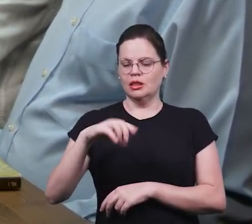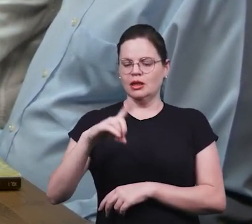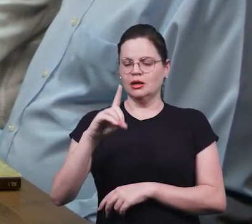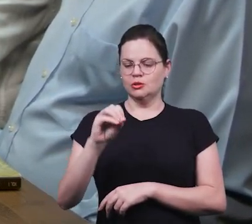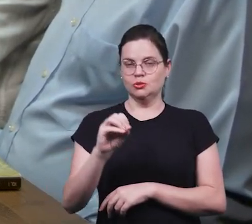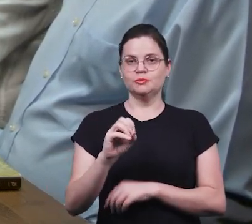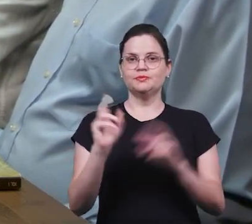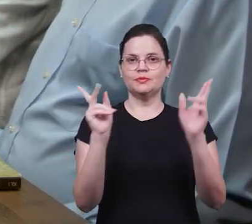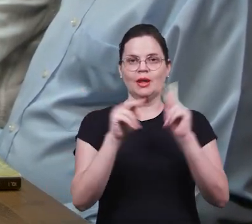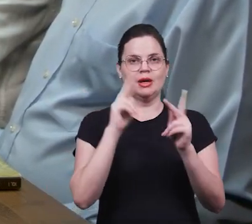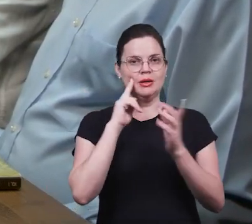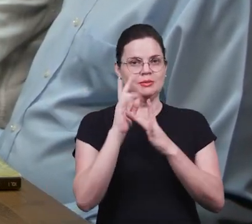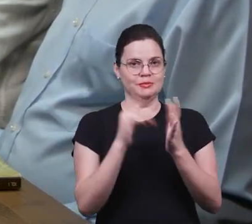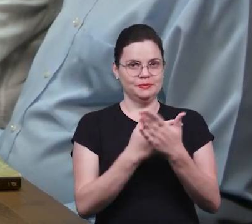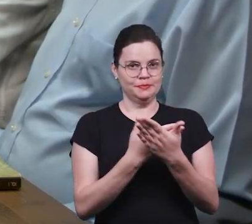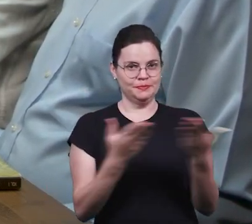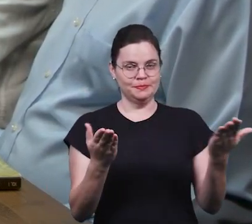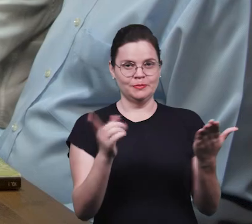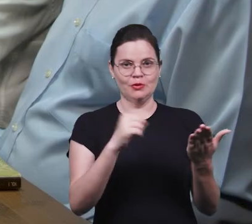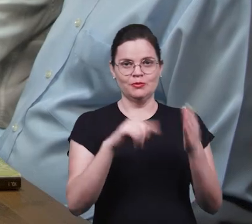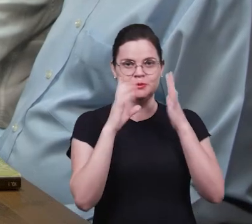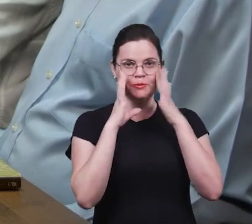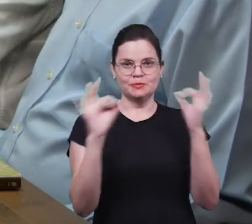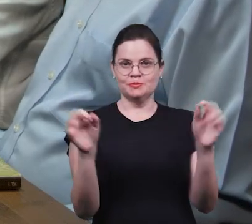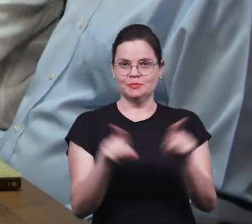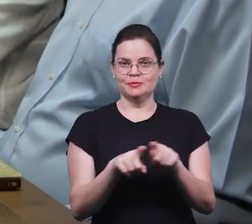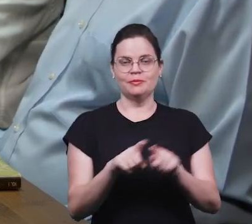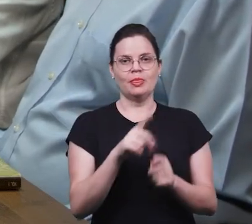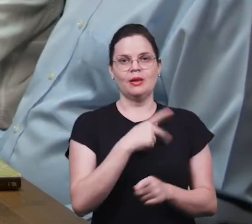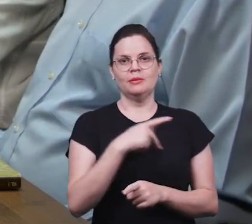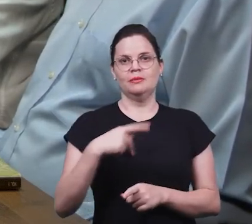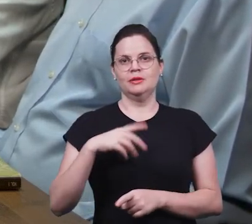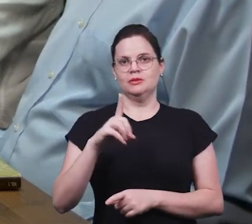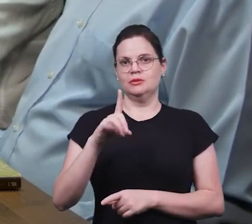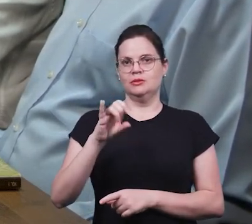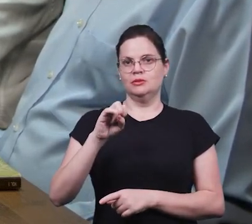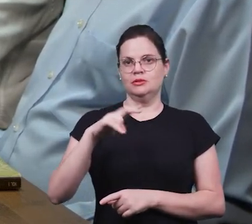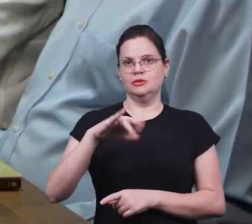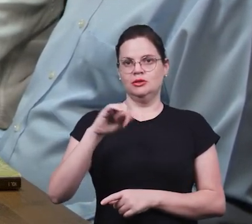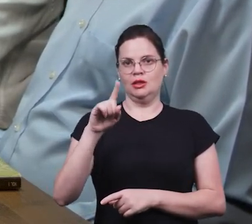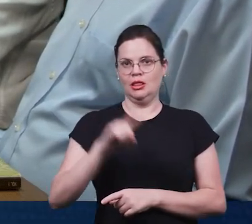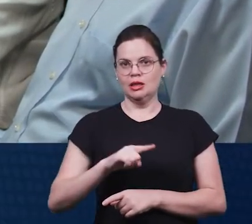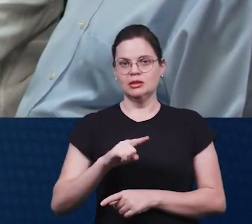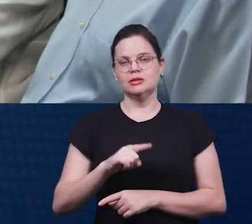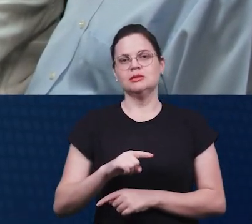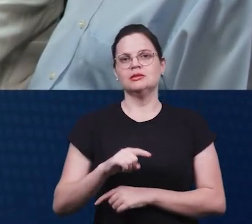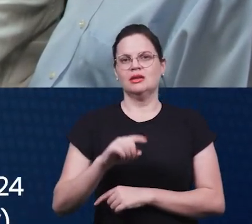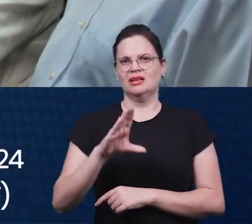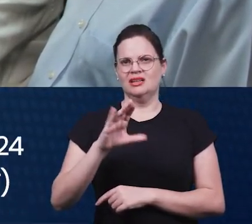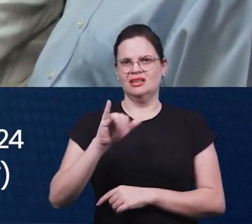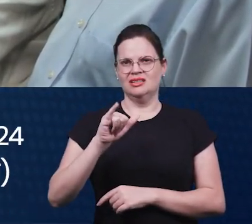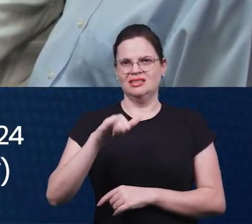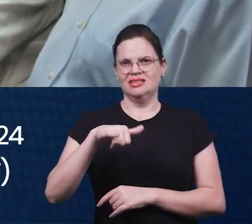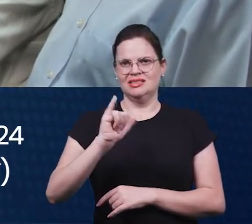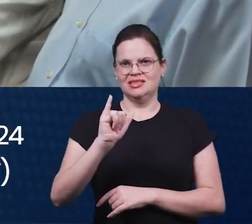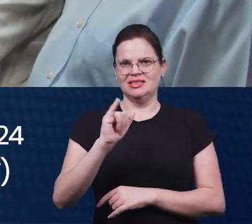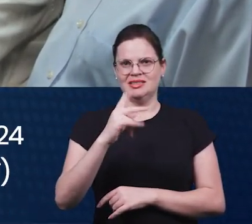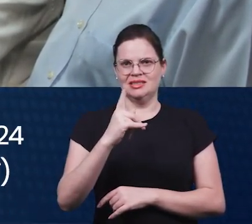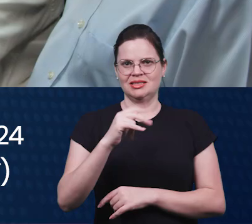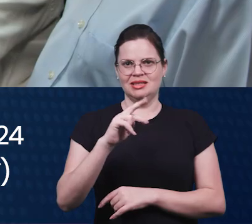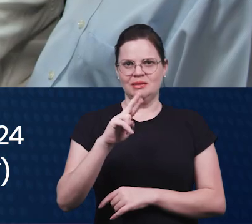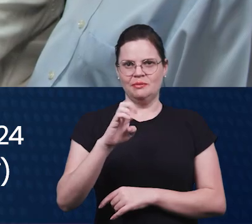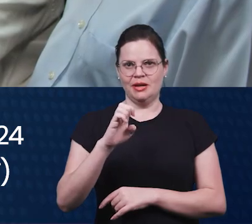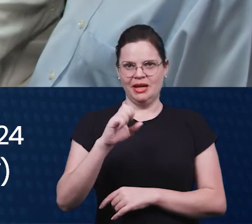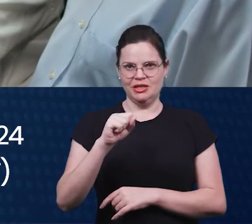Douglas, Diniz, Pai do Senhor, os nossos irmãos e amigos. E o pastor também, Diniz. Diniz, se preste, pastor Diniz. Se preste o Diniz Azevedo. Diniz